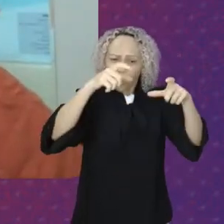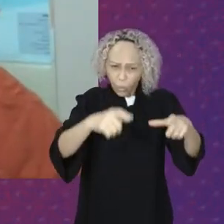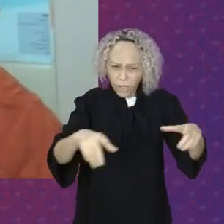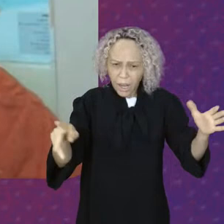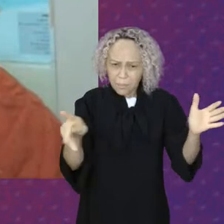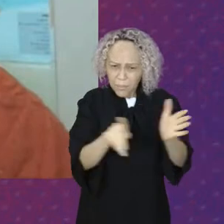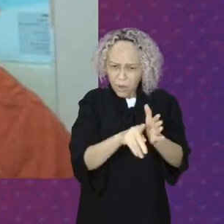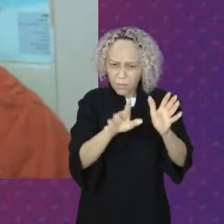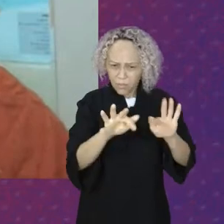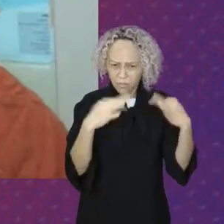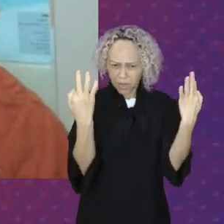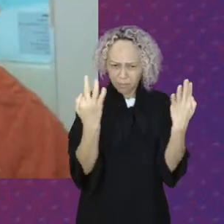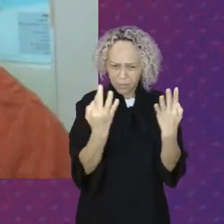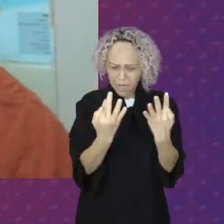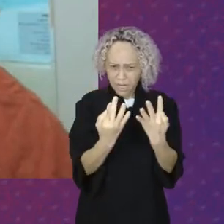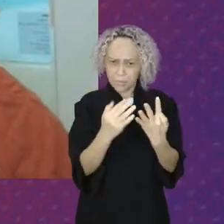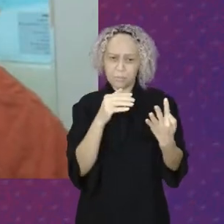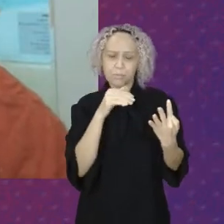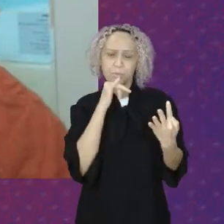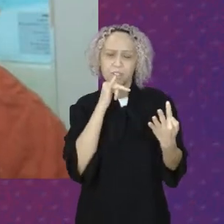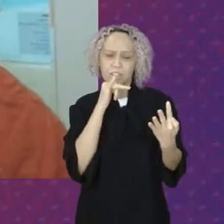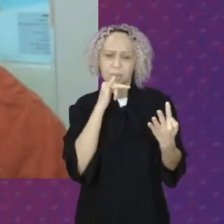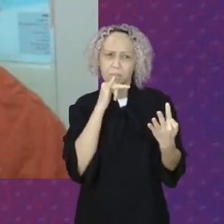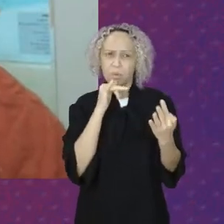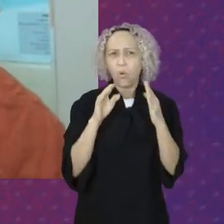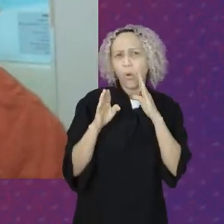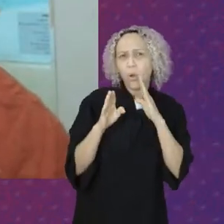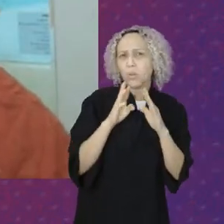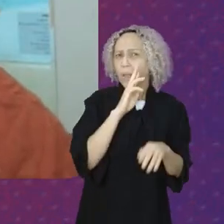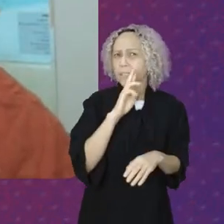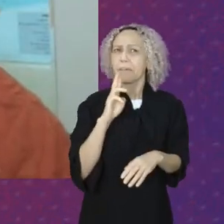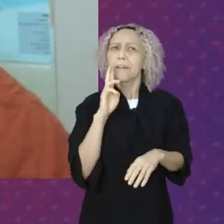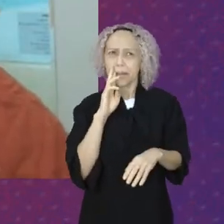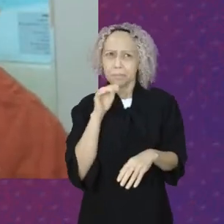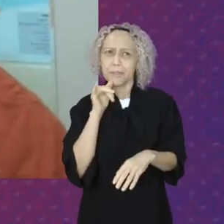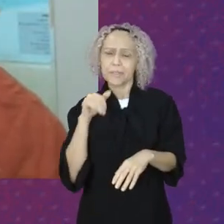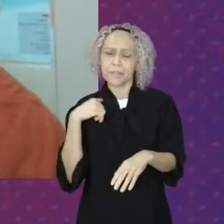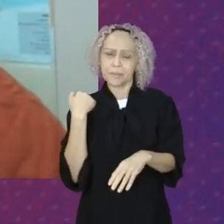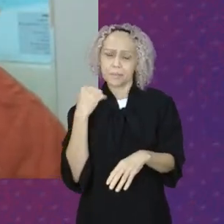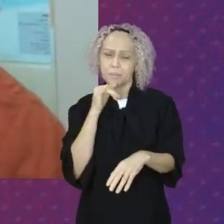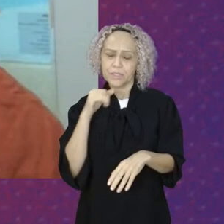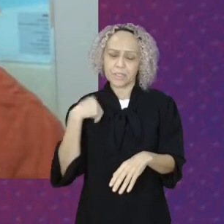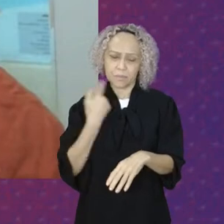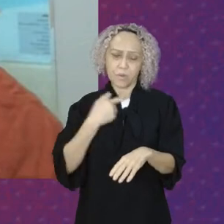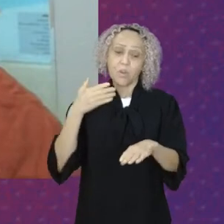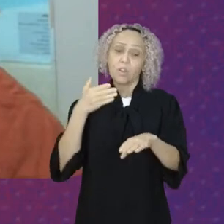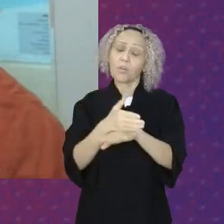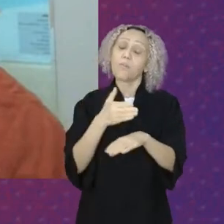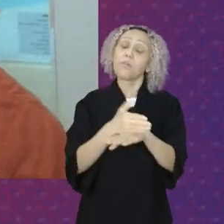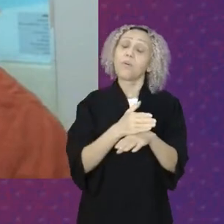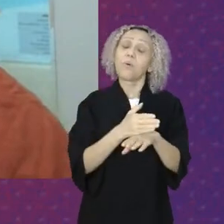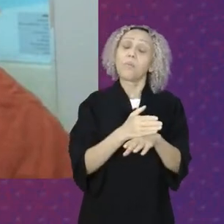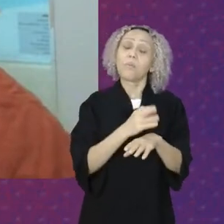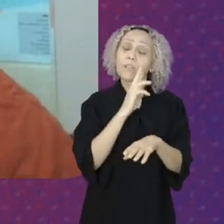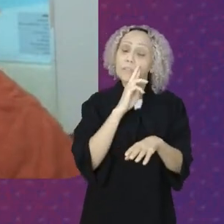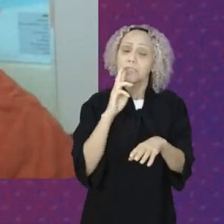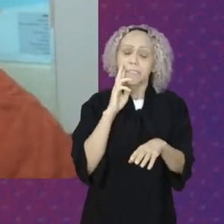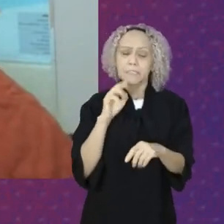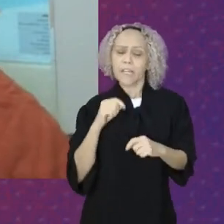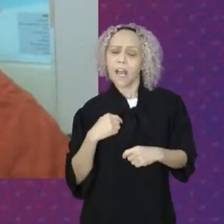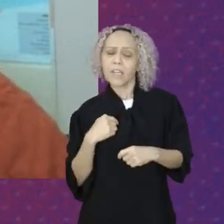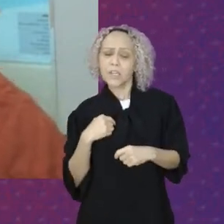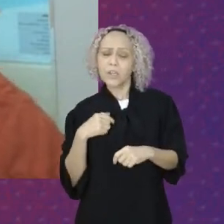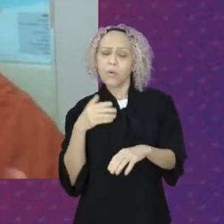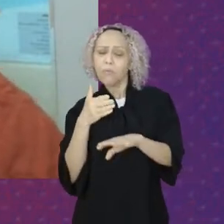espaço família? E eu, muitas vezes, faço o Oscar, que é meu companheiro e é militante, é da política também, ele entra